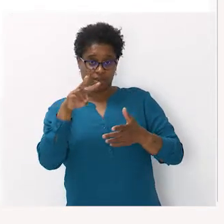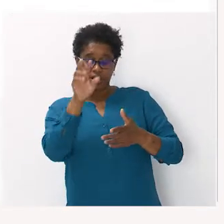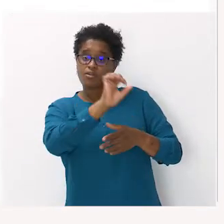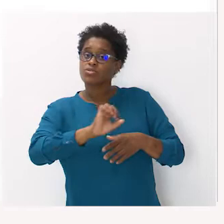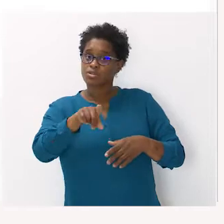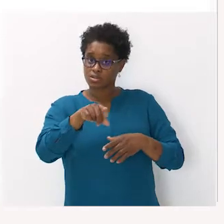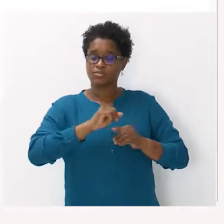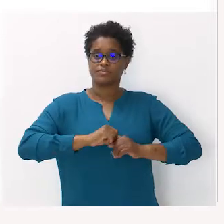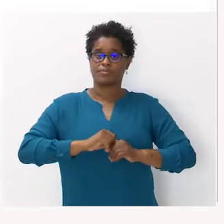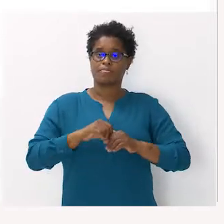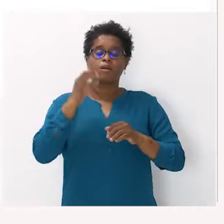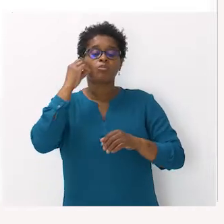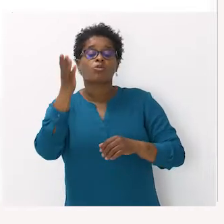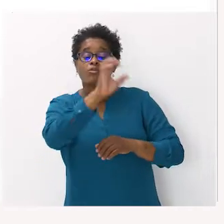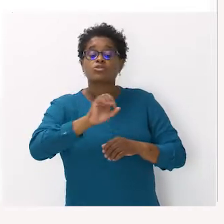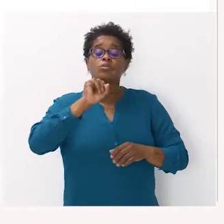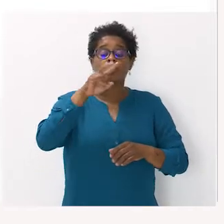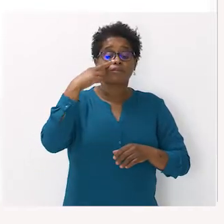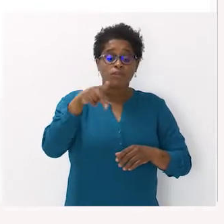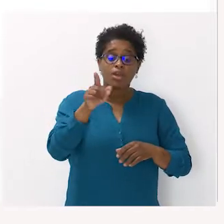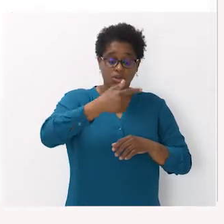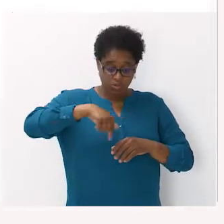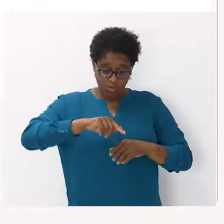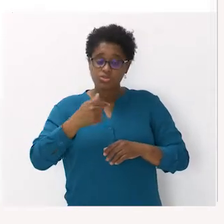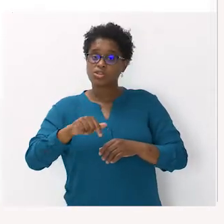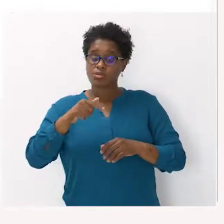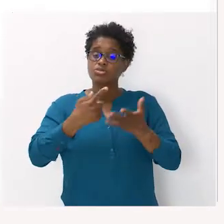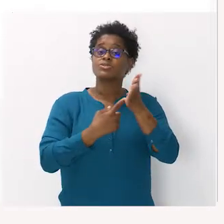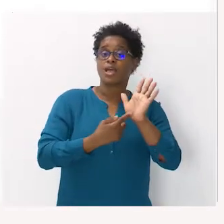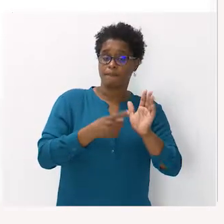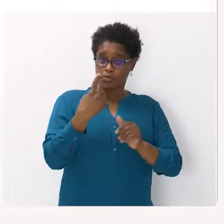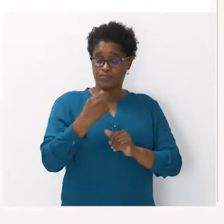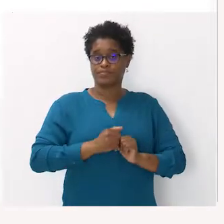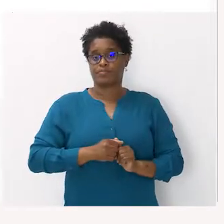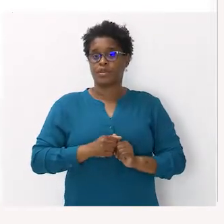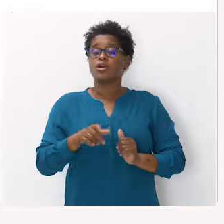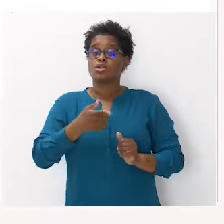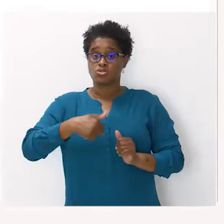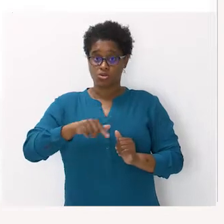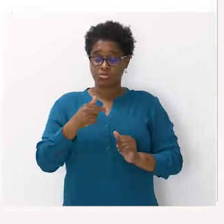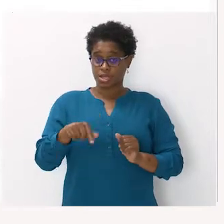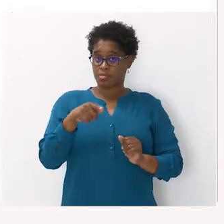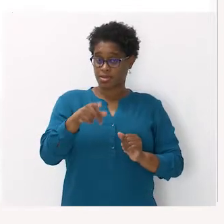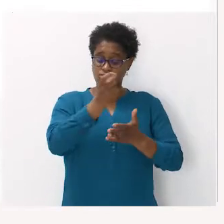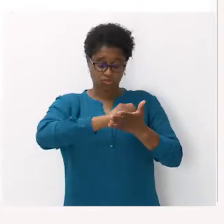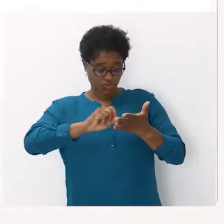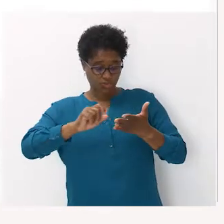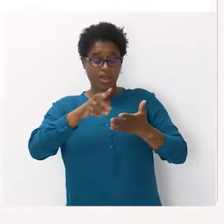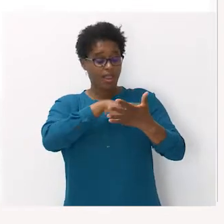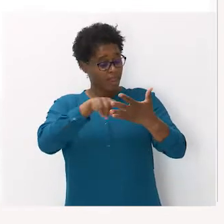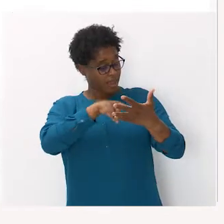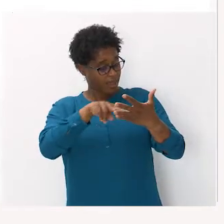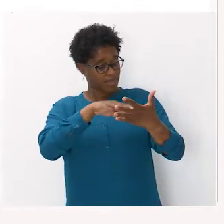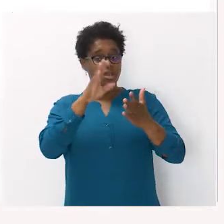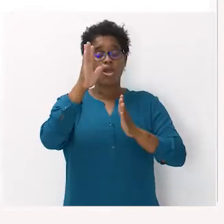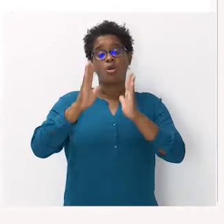podem ver. Como vocês podem ver, nós temos aqui um exemplo. Nós temos Esta notação